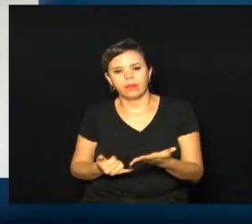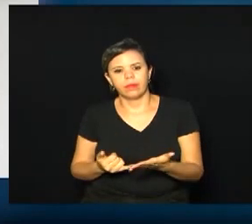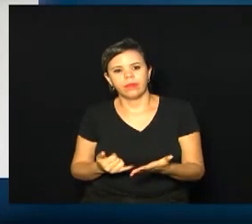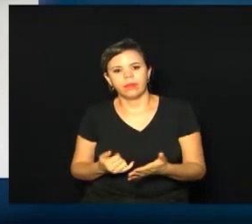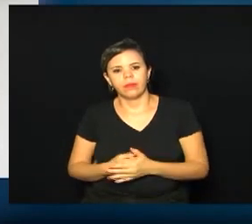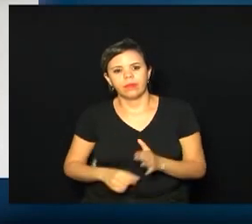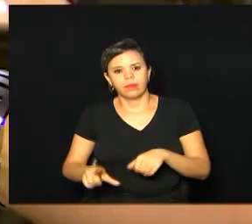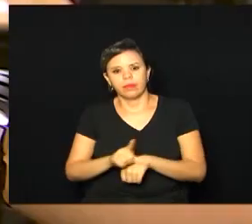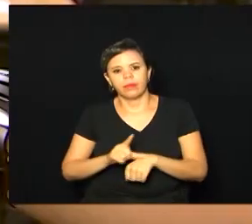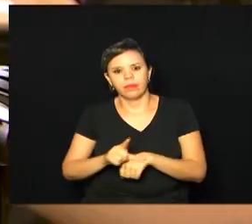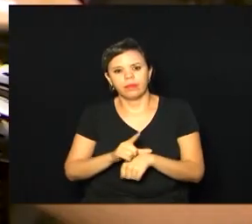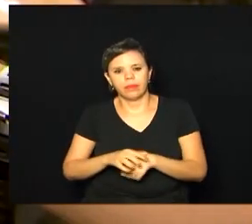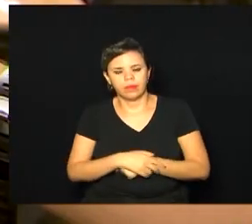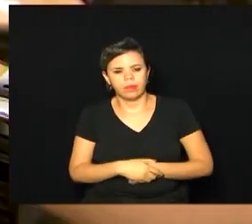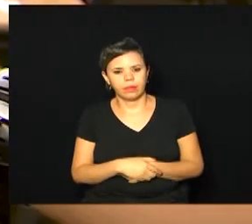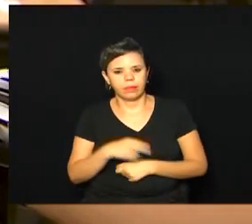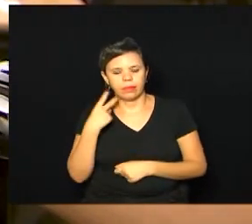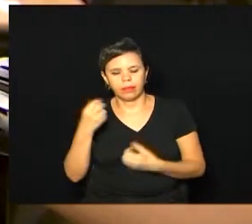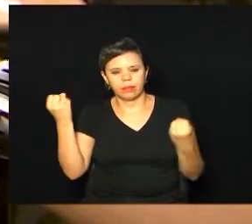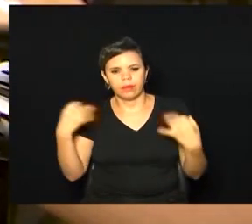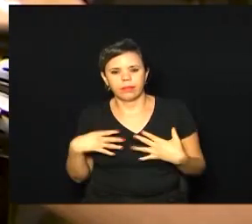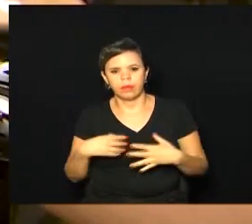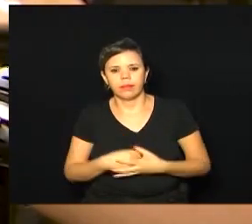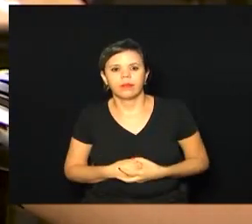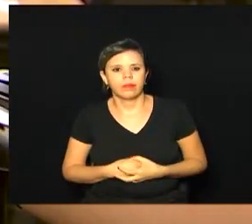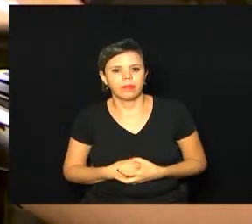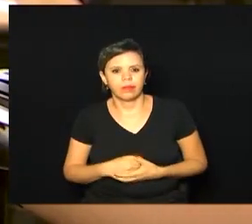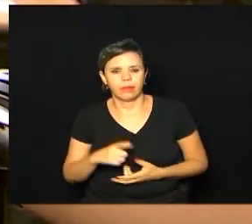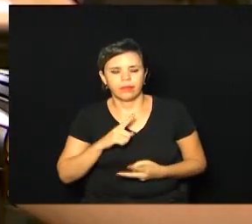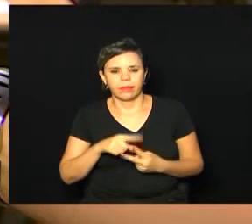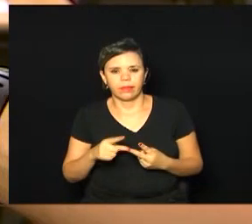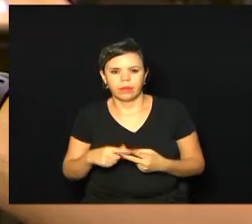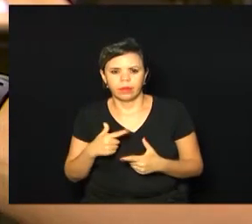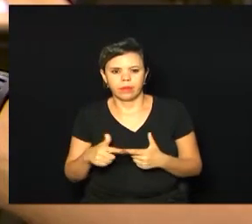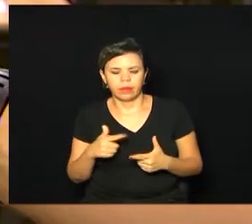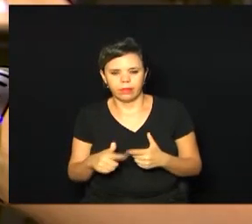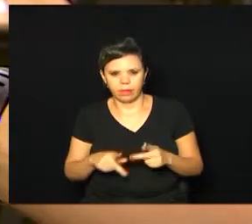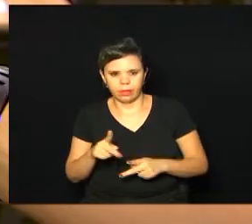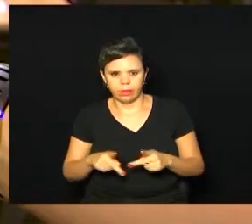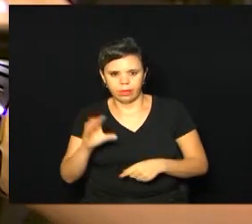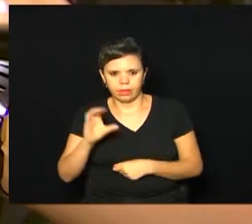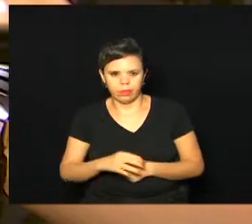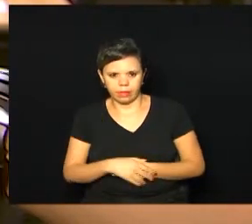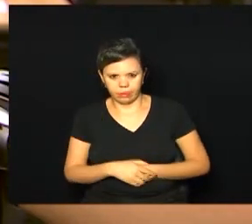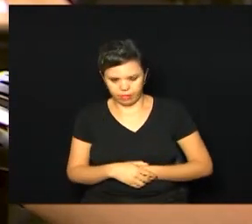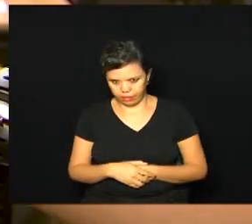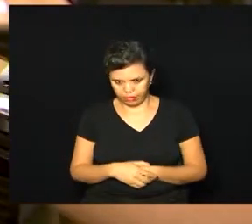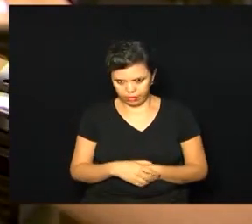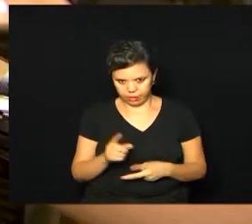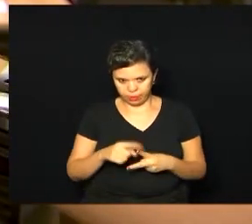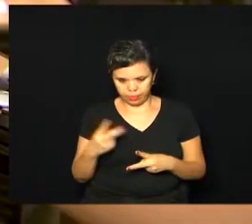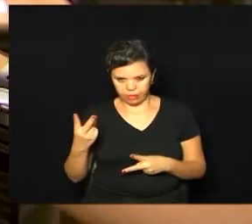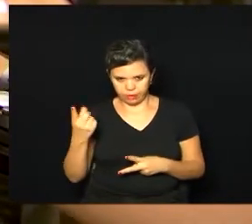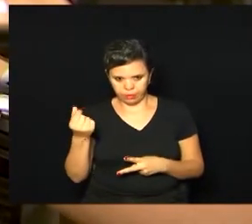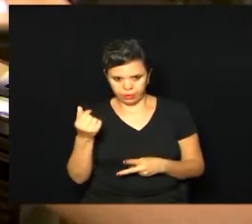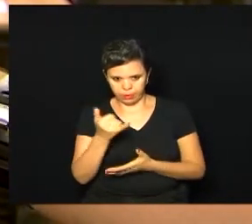modernizar a legislação. O parlamentar explicou a matéria. Nós temos dois grandes problemas para o cidadão. Um é o valor